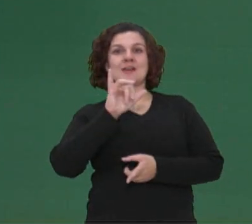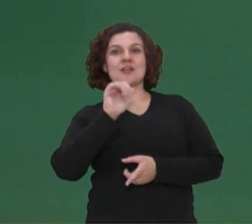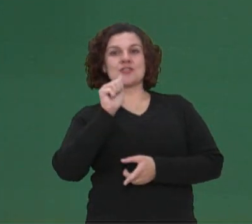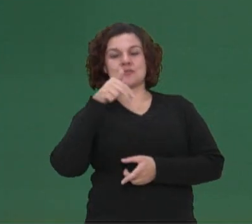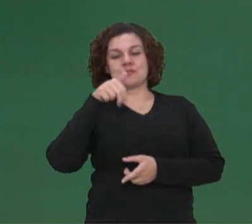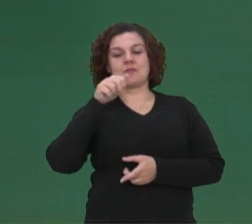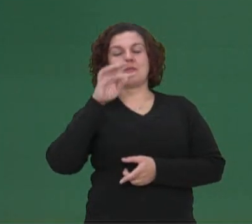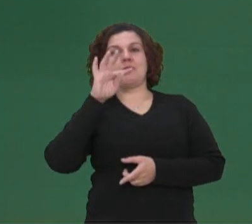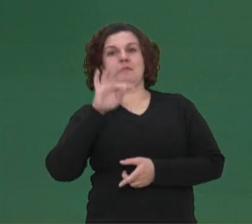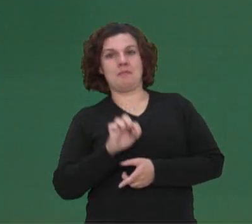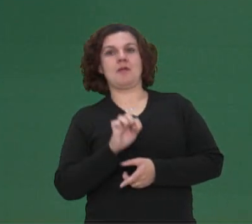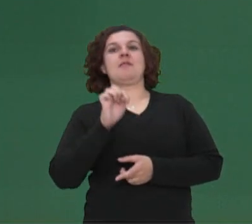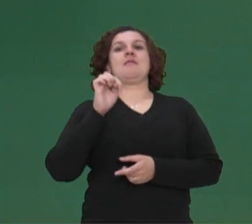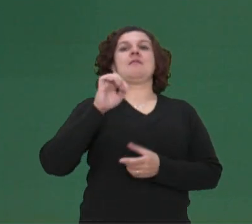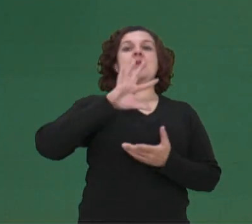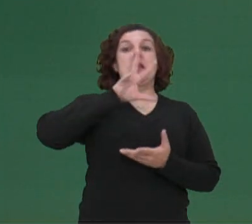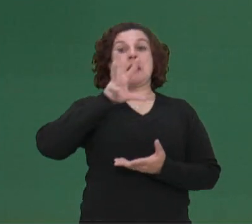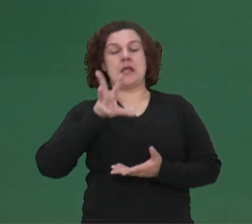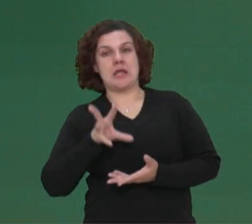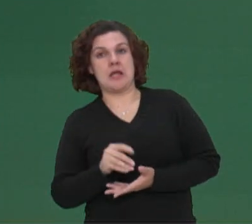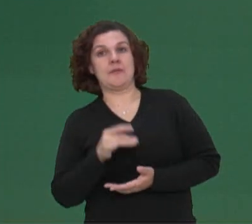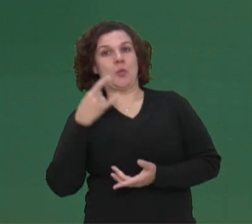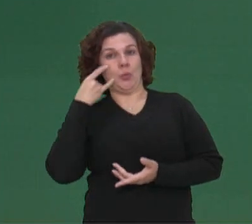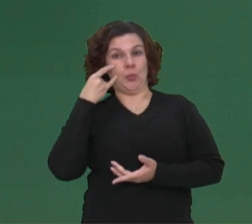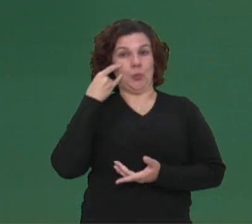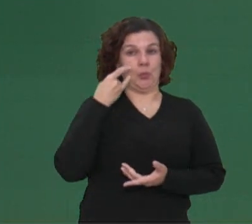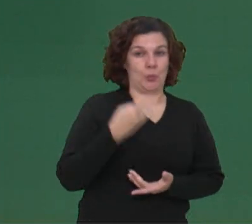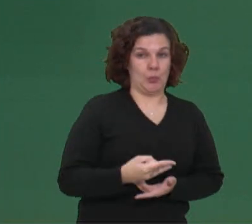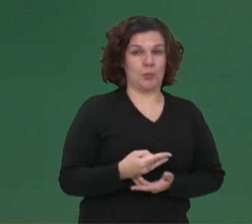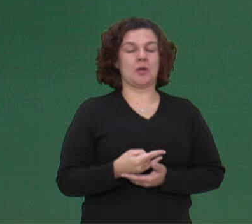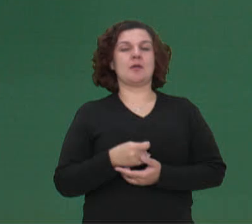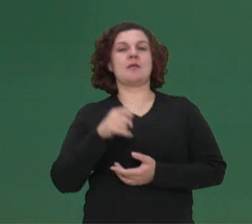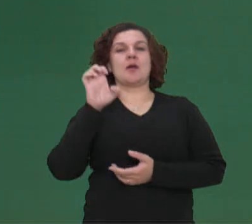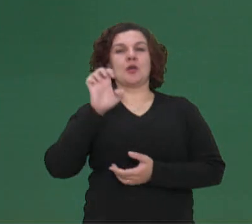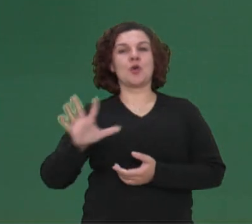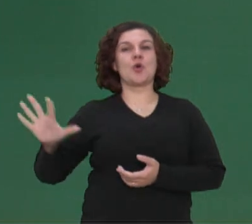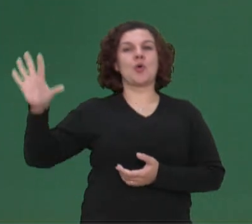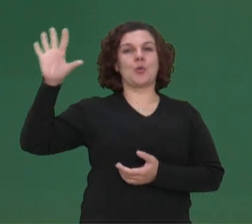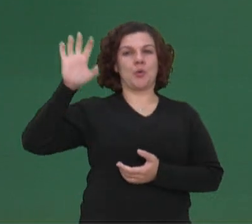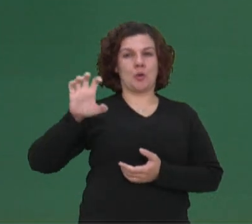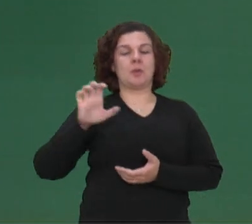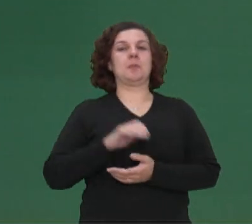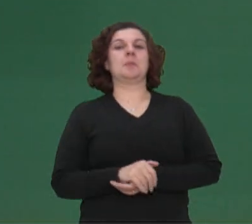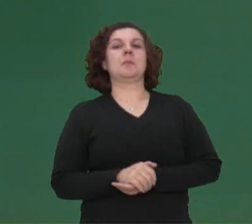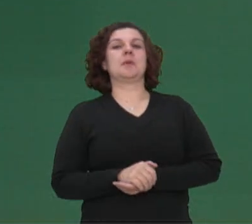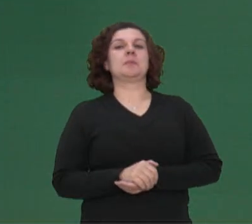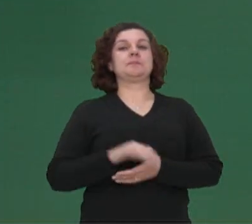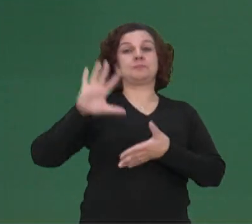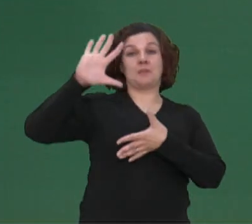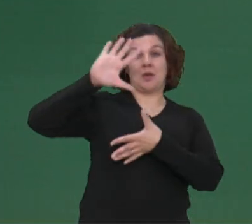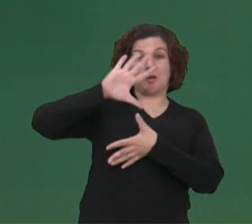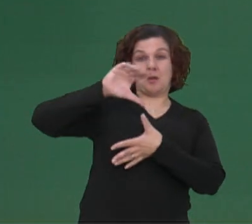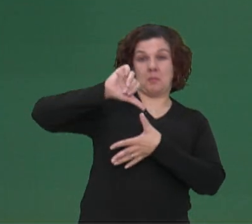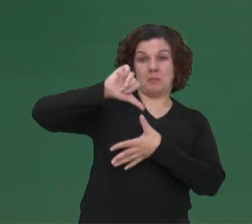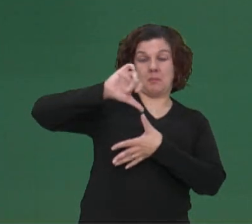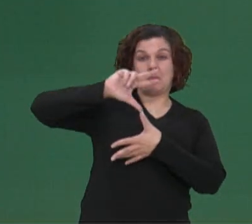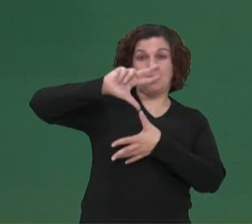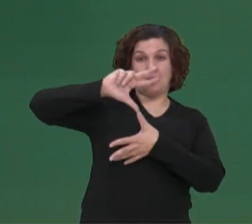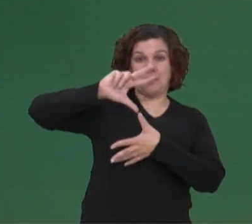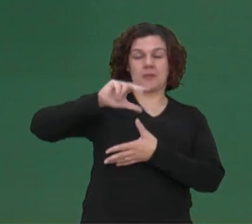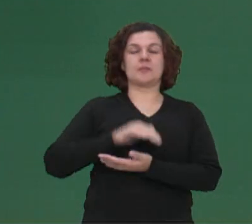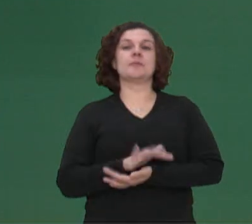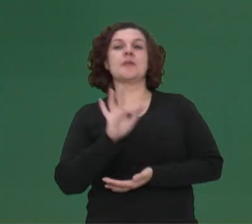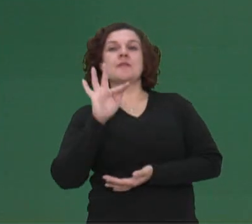muito cobiçado pelos países da América Latina, Europa e Filipinas. Não, né? América Latina, não, porque ele